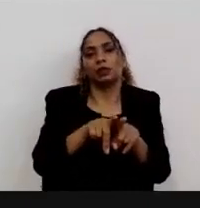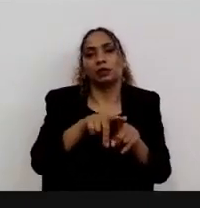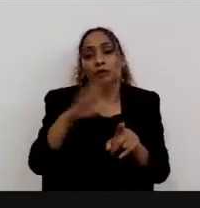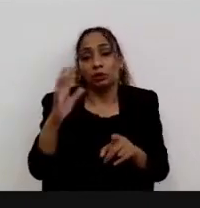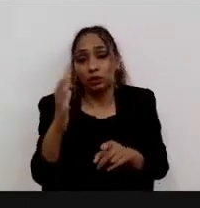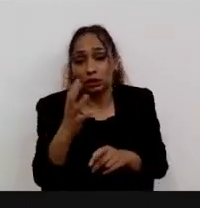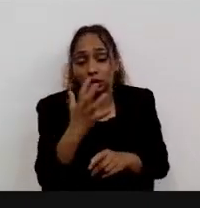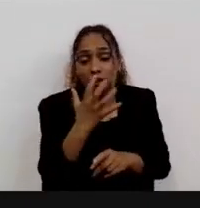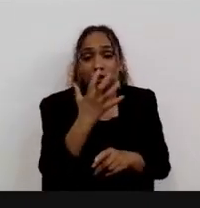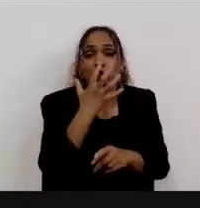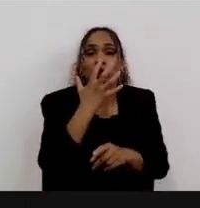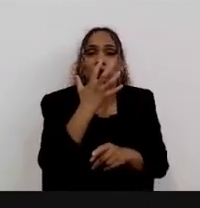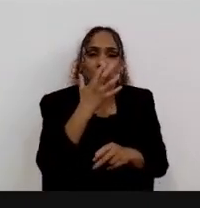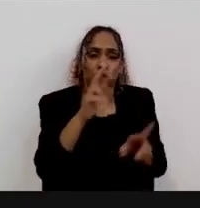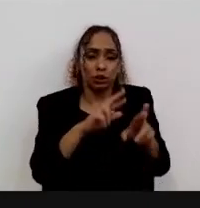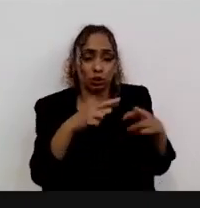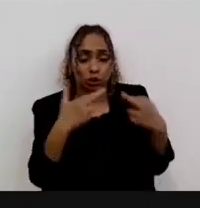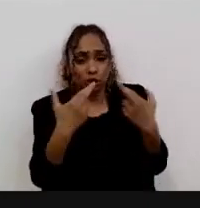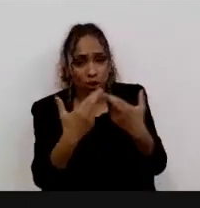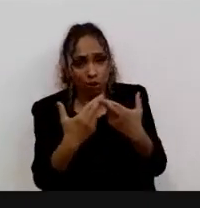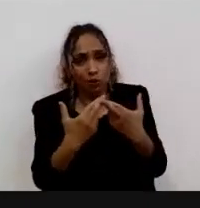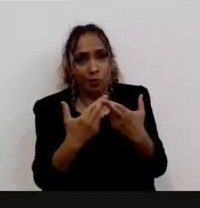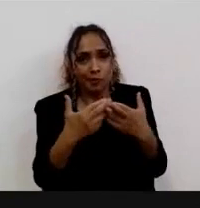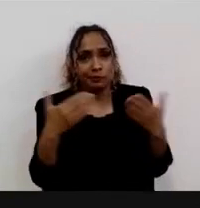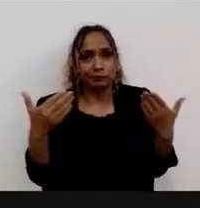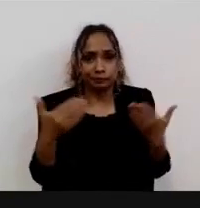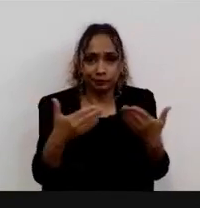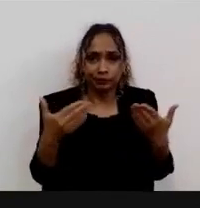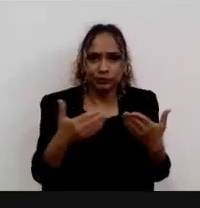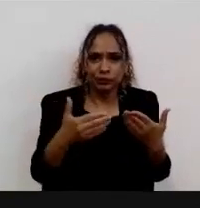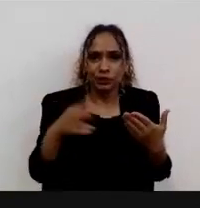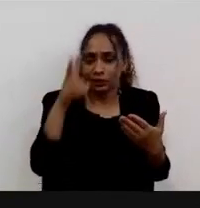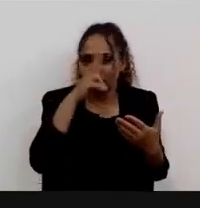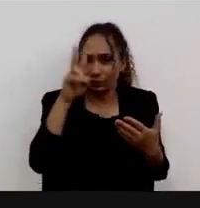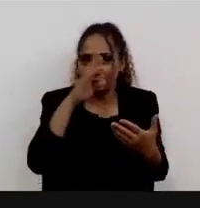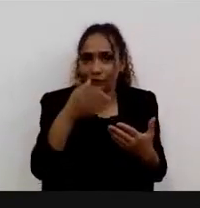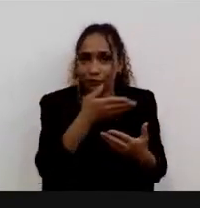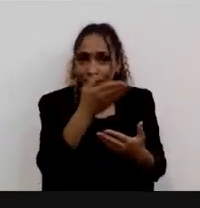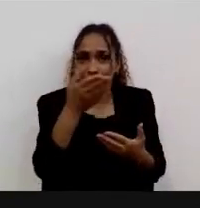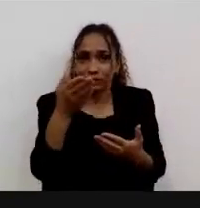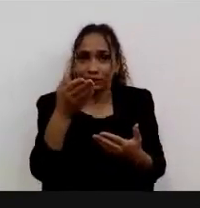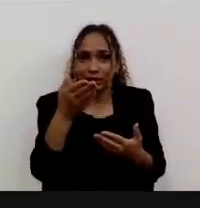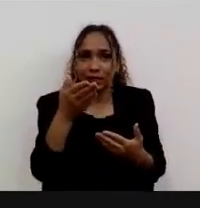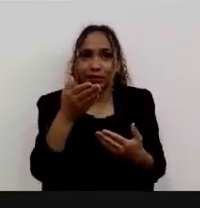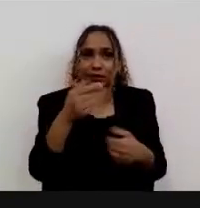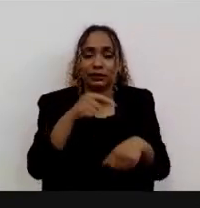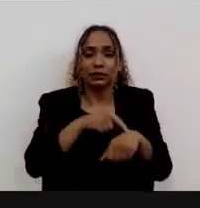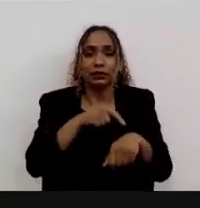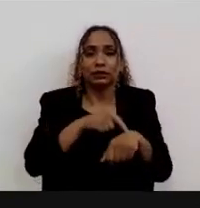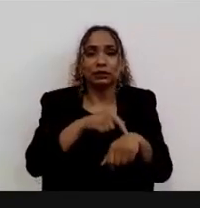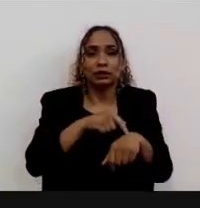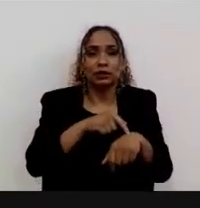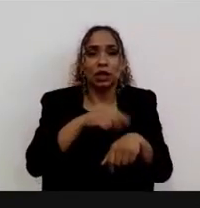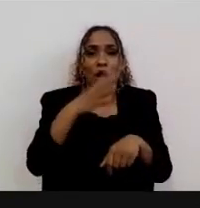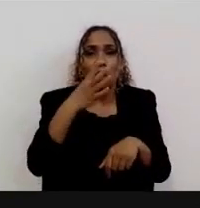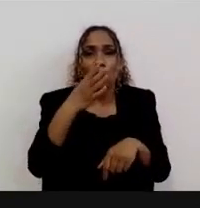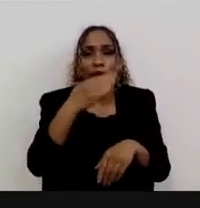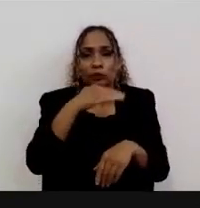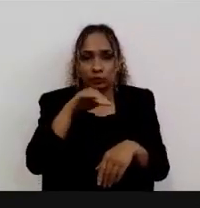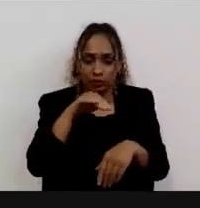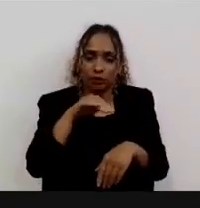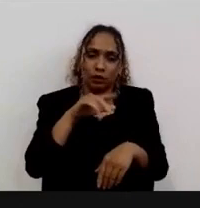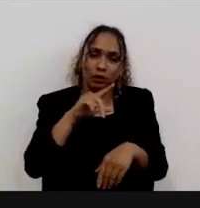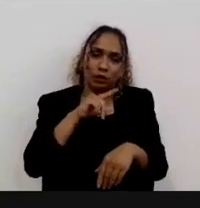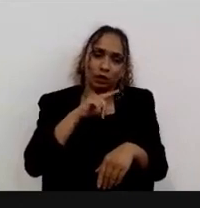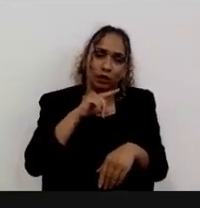assistiram e prestigiaram essa sessão. E eu queria lembrar vocês que, logo mais às 16h30, tem a nossa